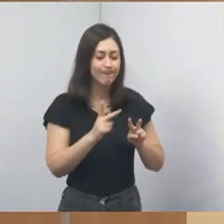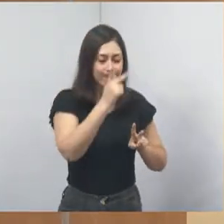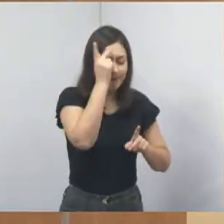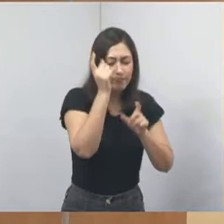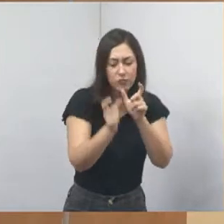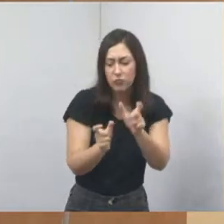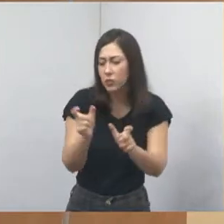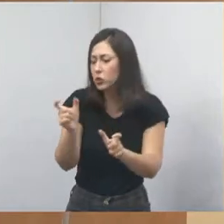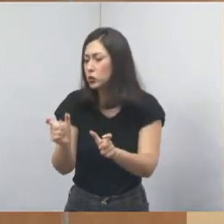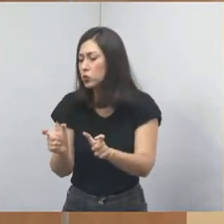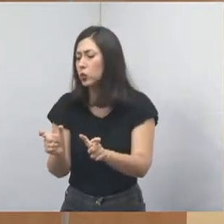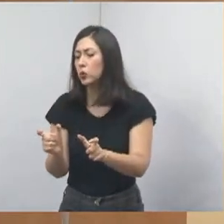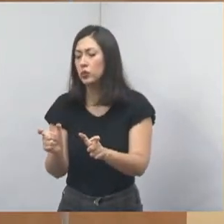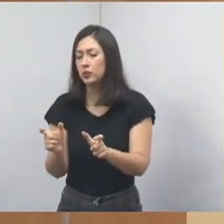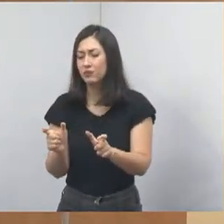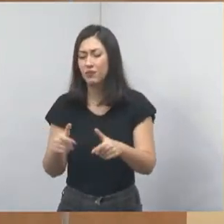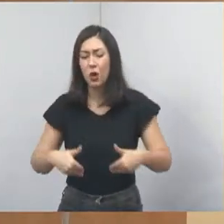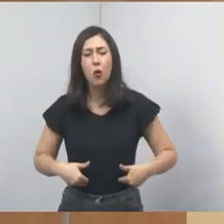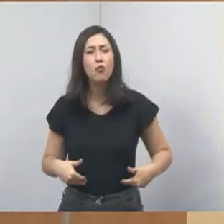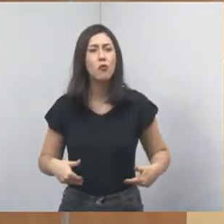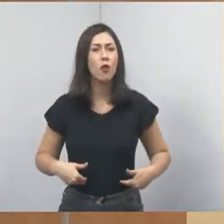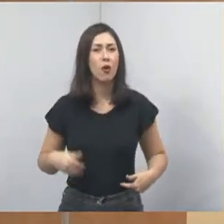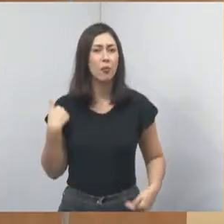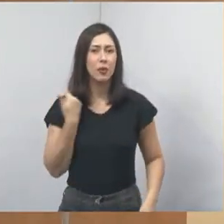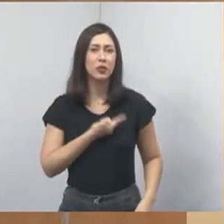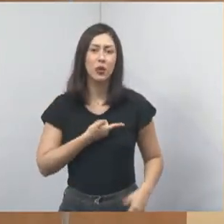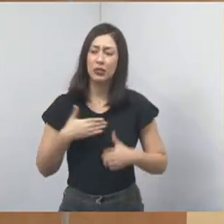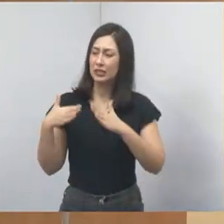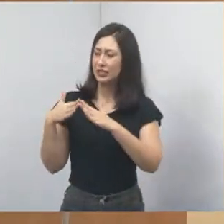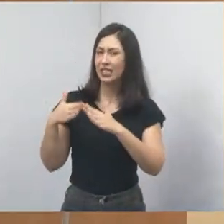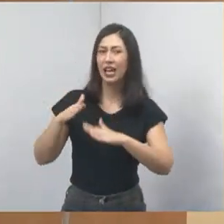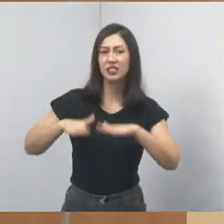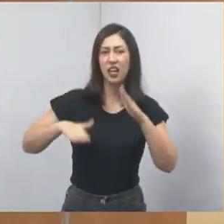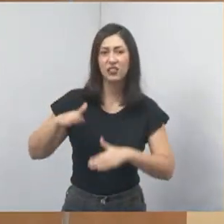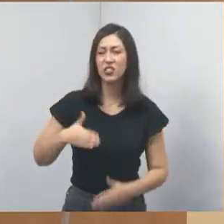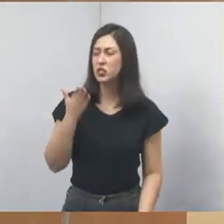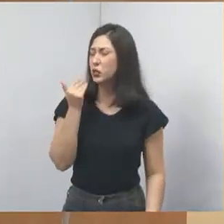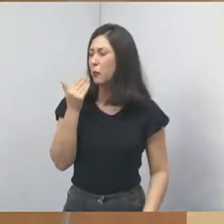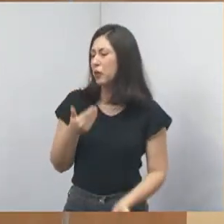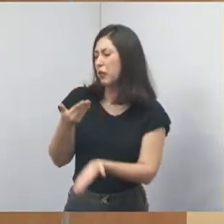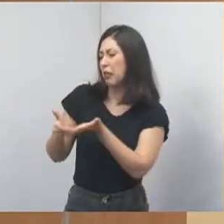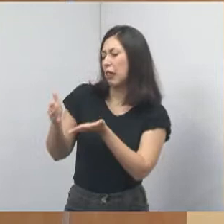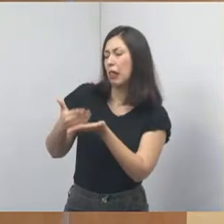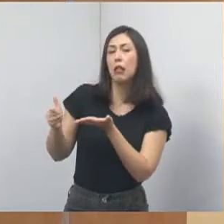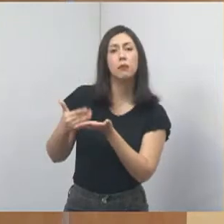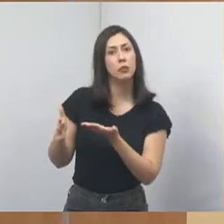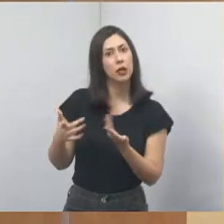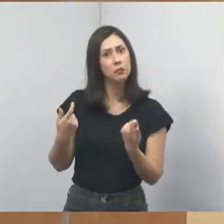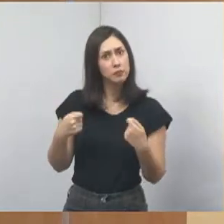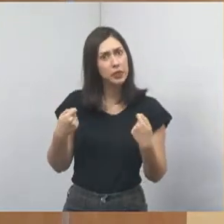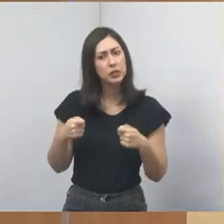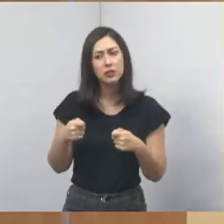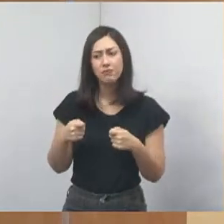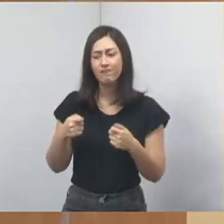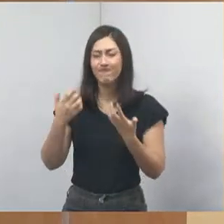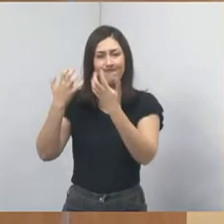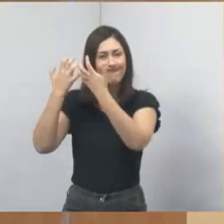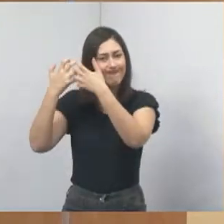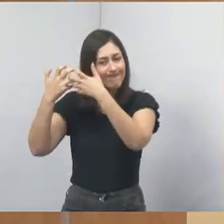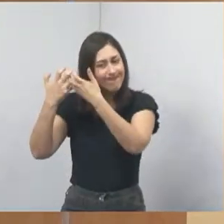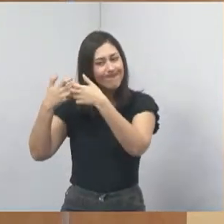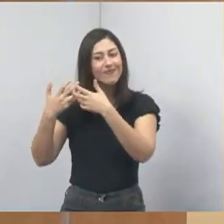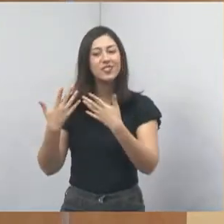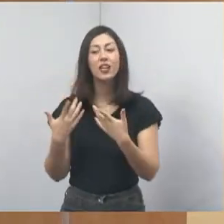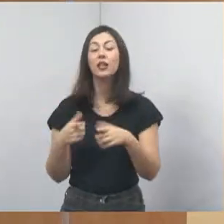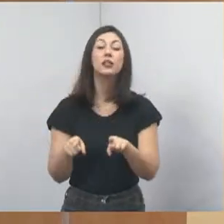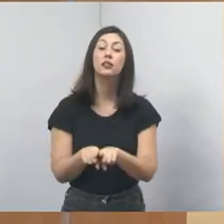nós armazenamos o alimento, ou seja, o desperdício que nós temos, é outro convite do texto base. E